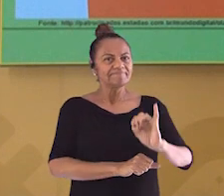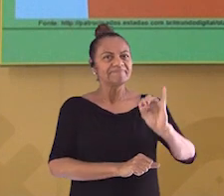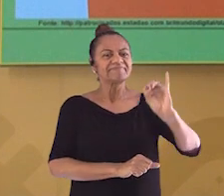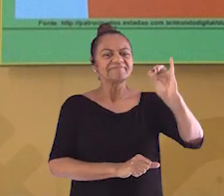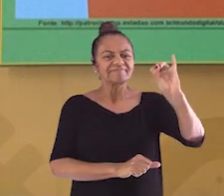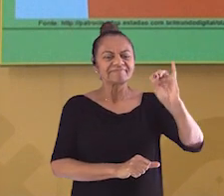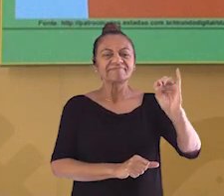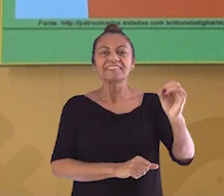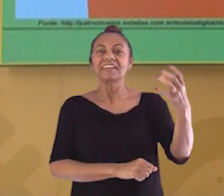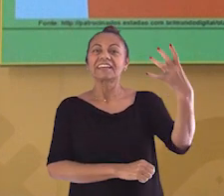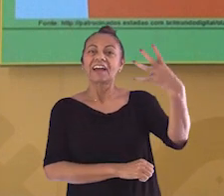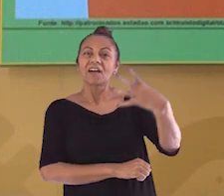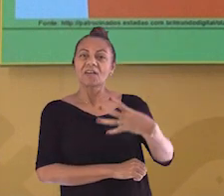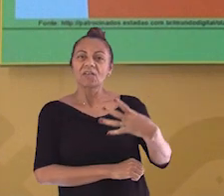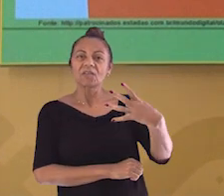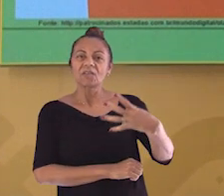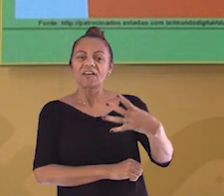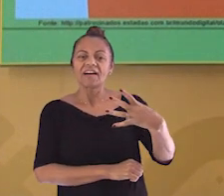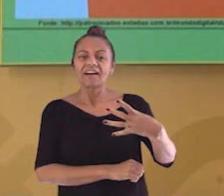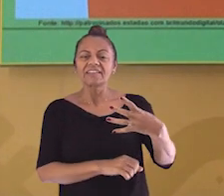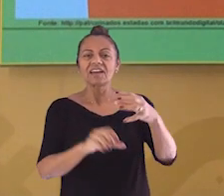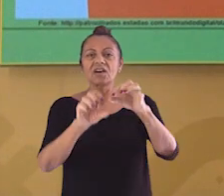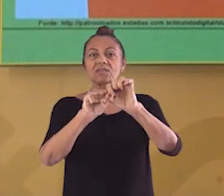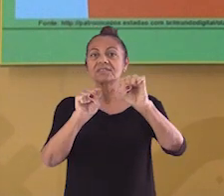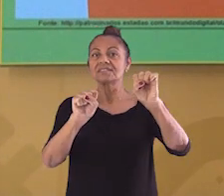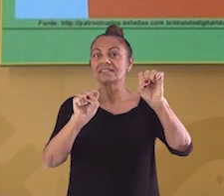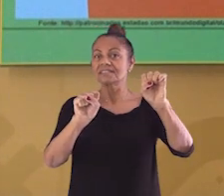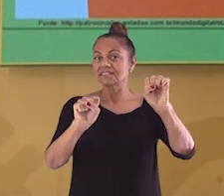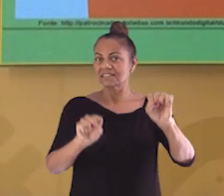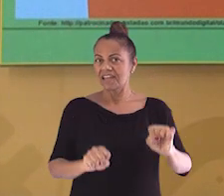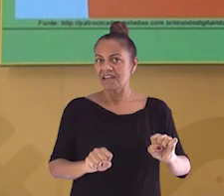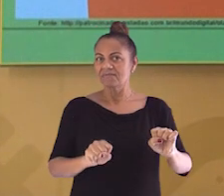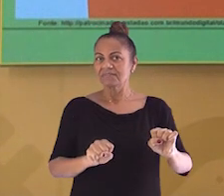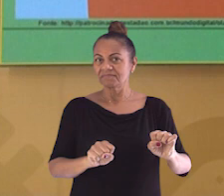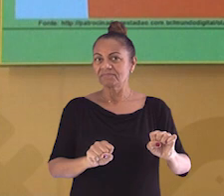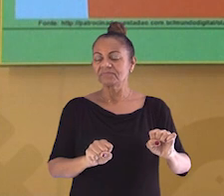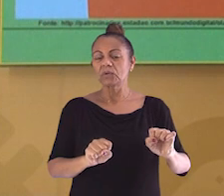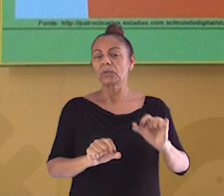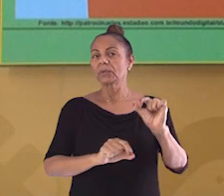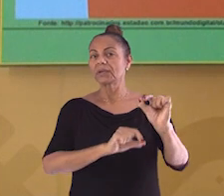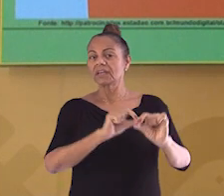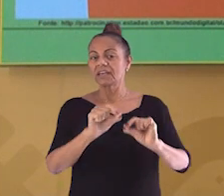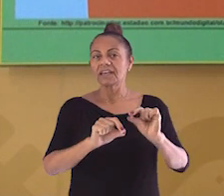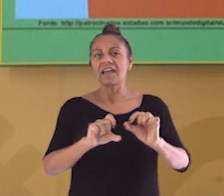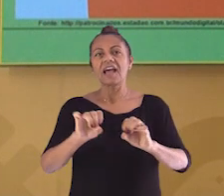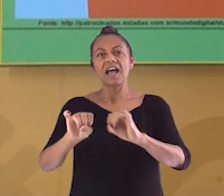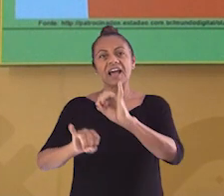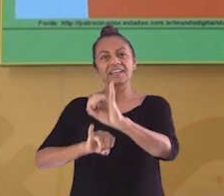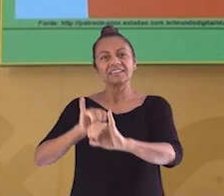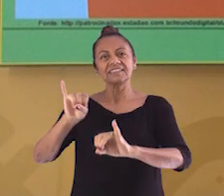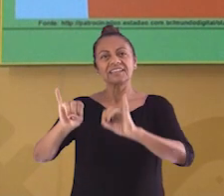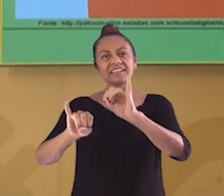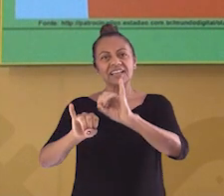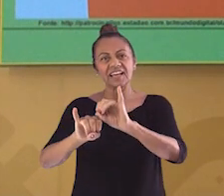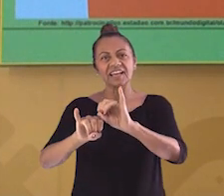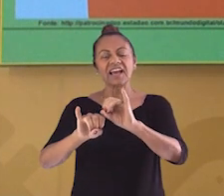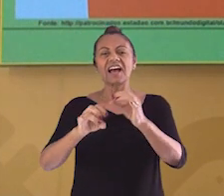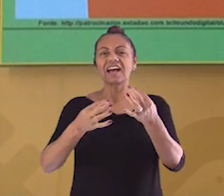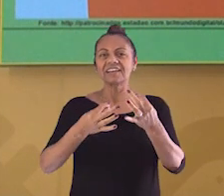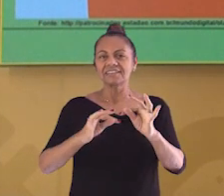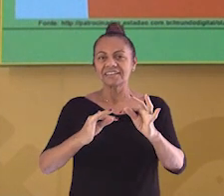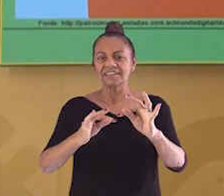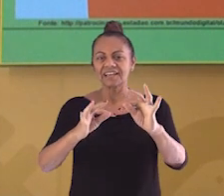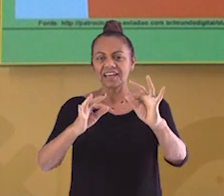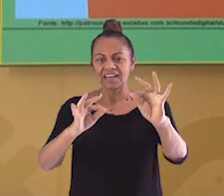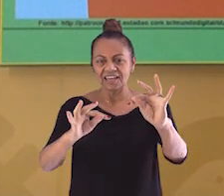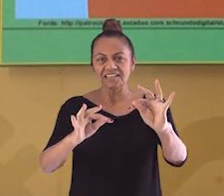E agora, na 4ª revolução, os sistemas, o cybersistema, a internet, a